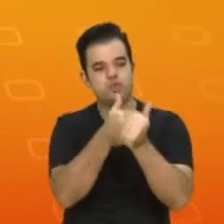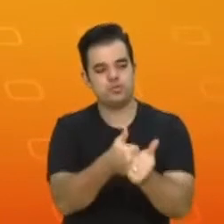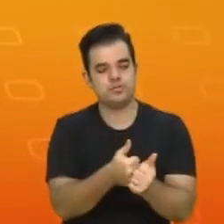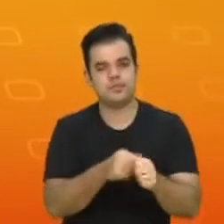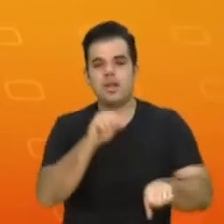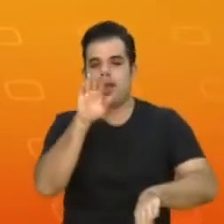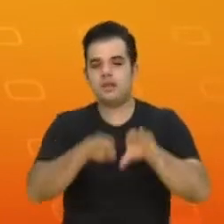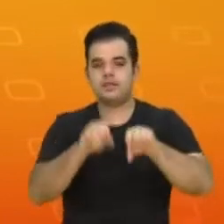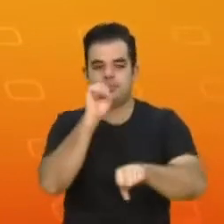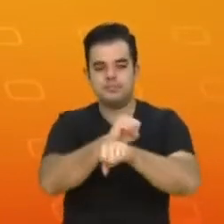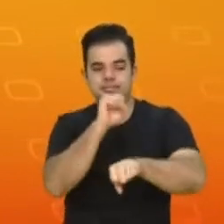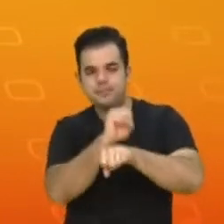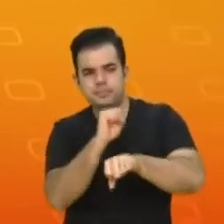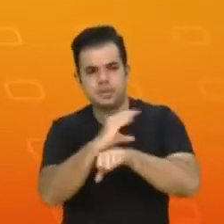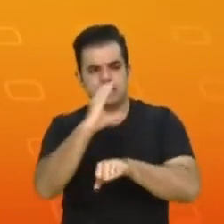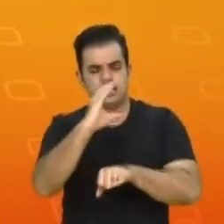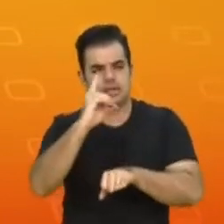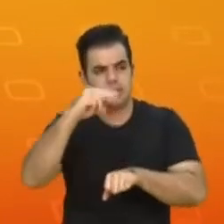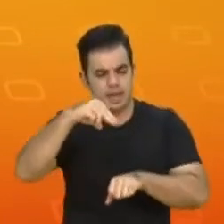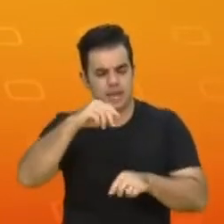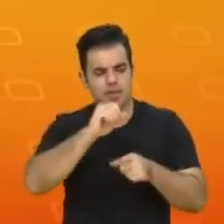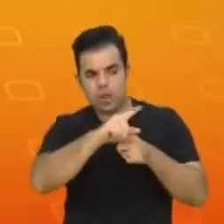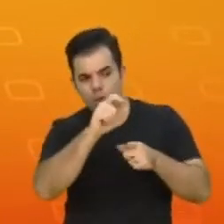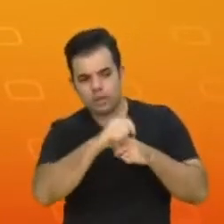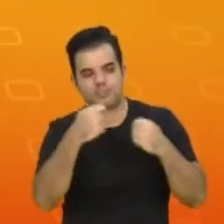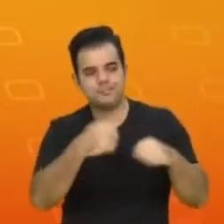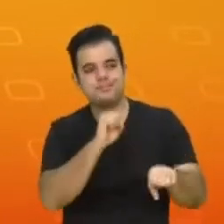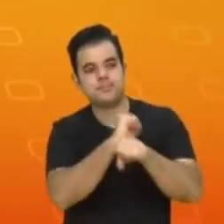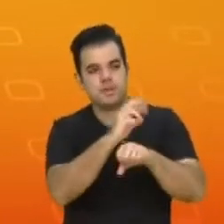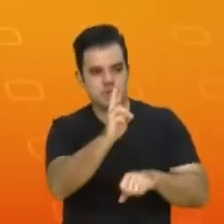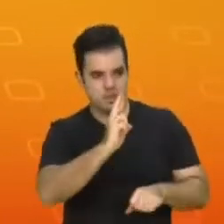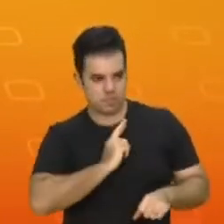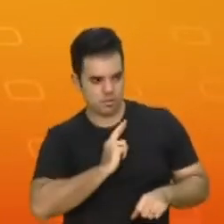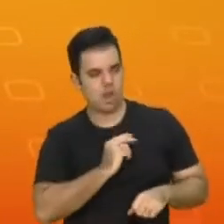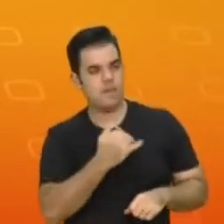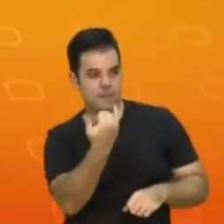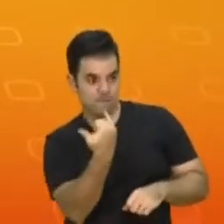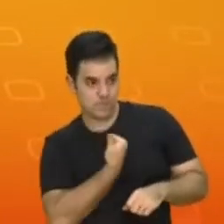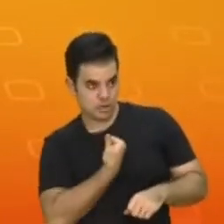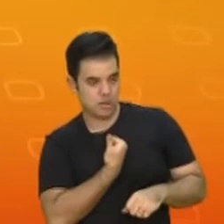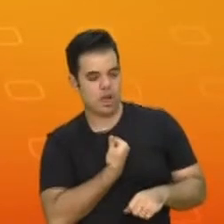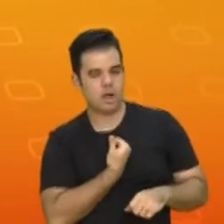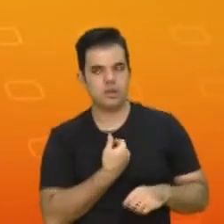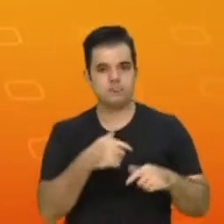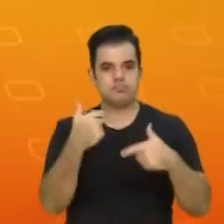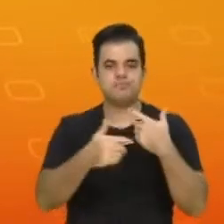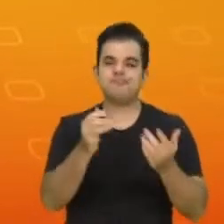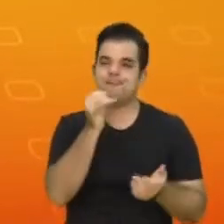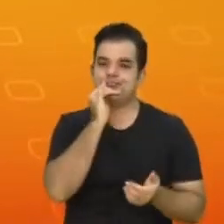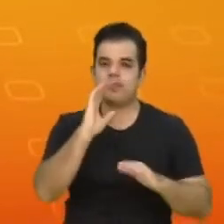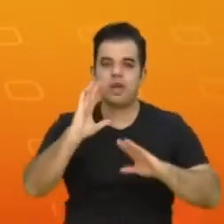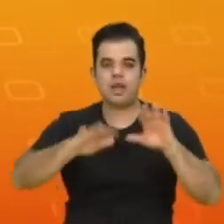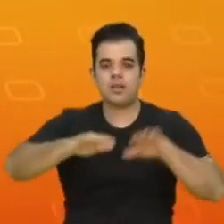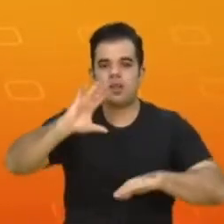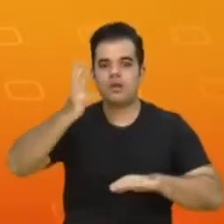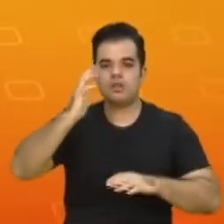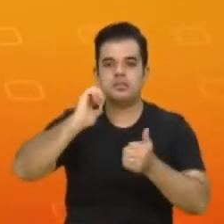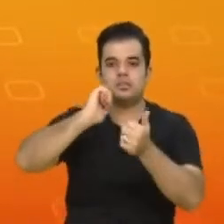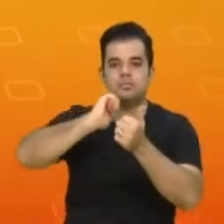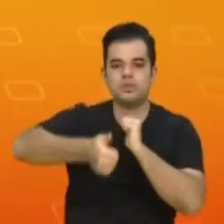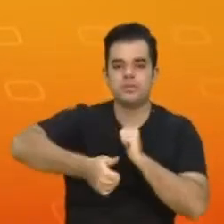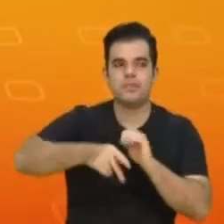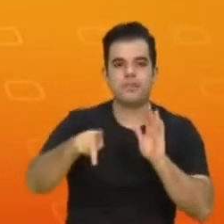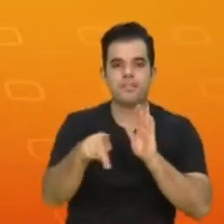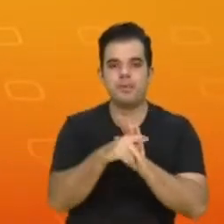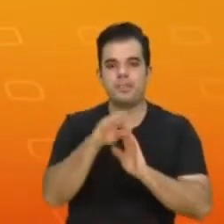do caso que você tem ali uma transmissora. Eu posso pegar até o exemplo, não de um exemplo esportivo de bloqueio, mas um exemplo, por exemplo, de